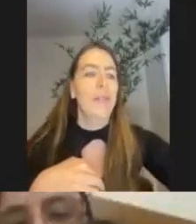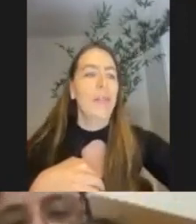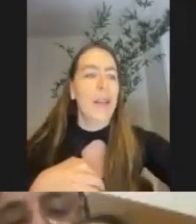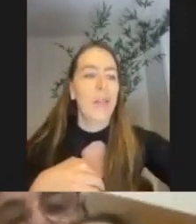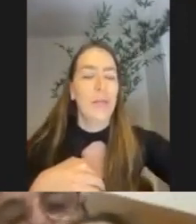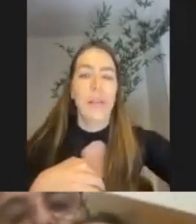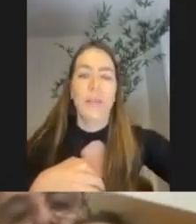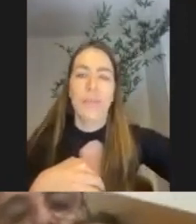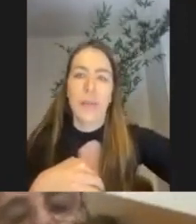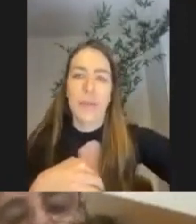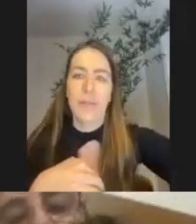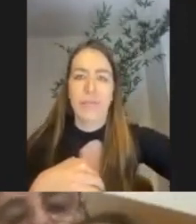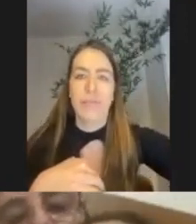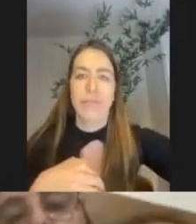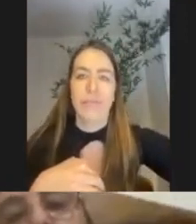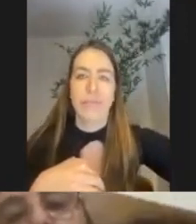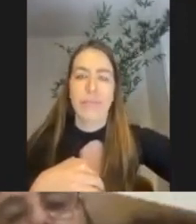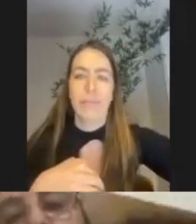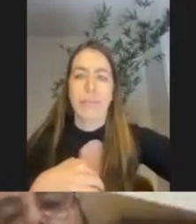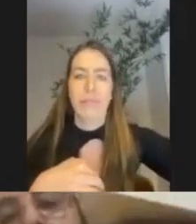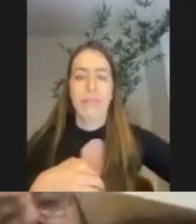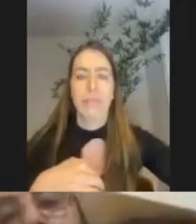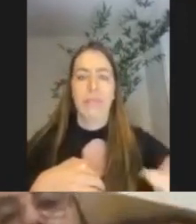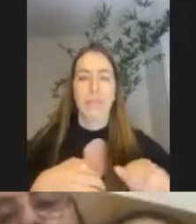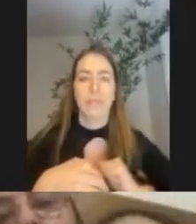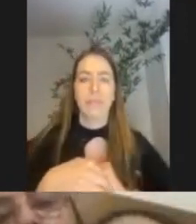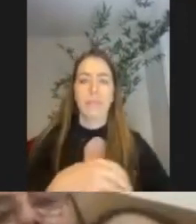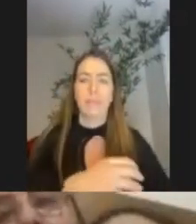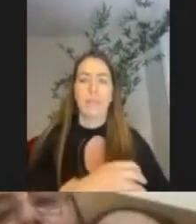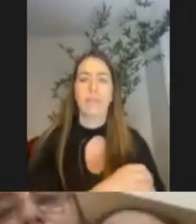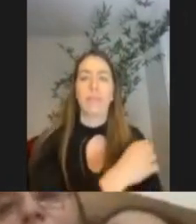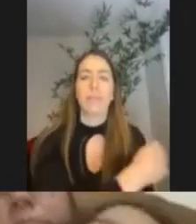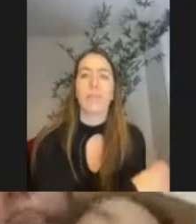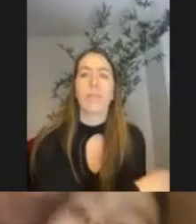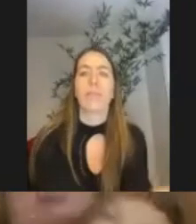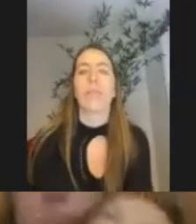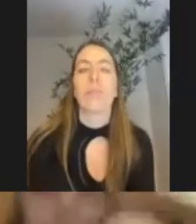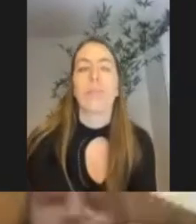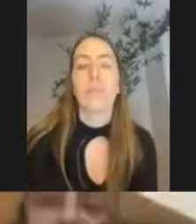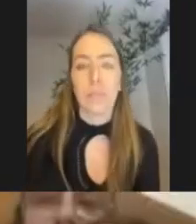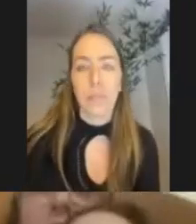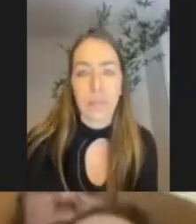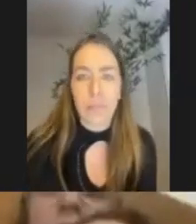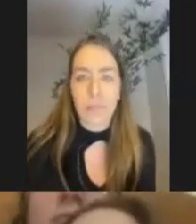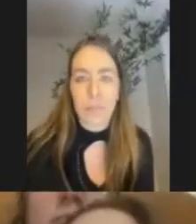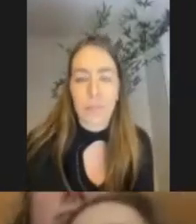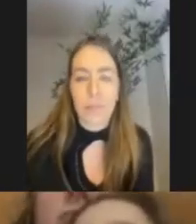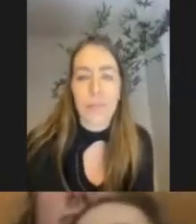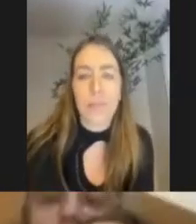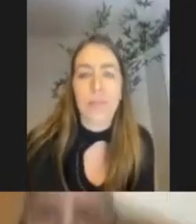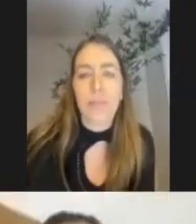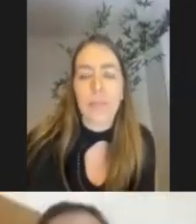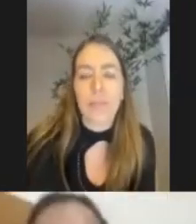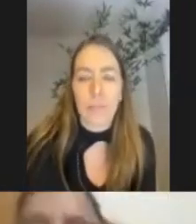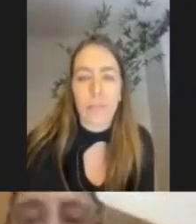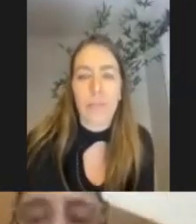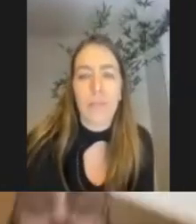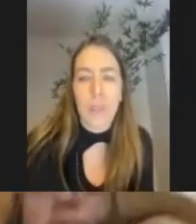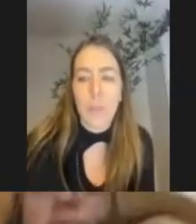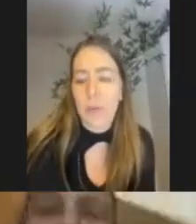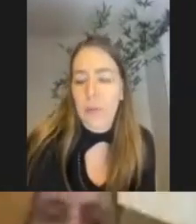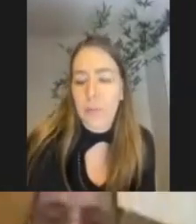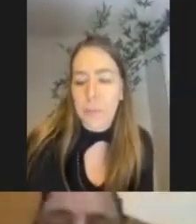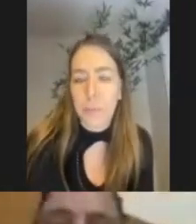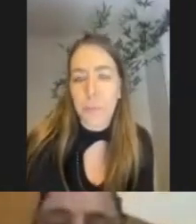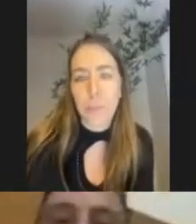não é tão fácil. Tá? Né? Então a gente vai tentar... Assim, essa semana eu e a Débora, a gente vai trabalhar no conteúdo, né, da próxima